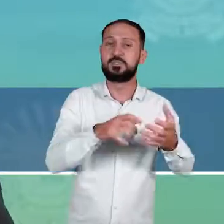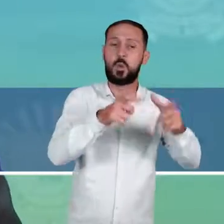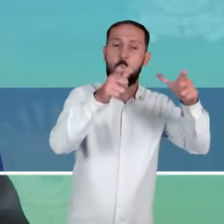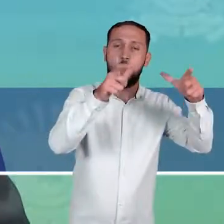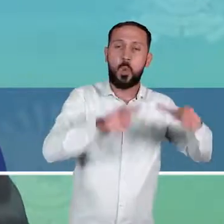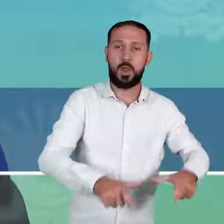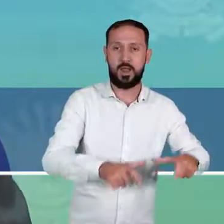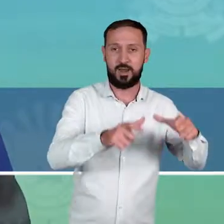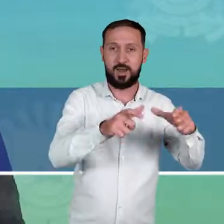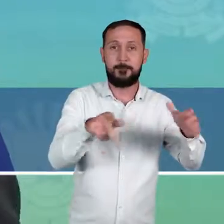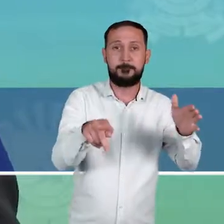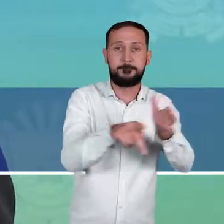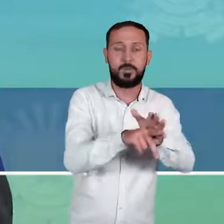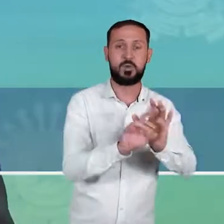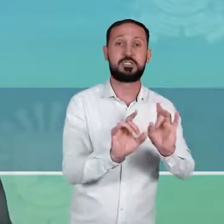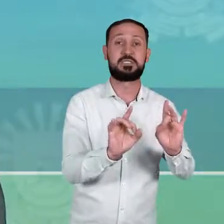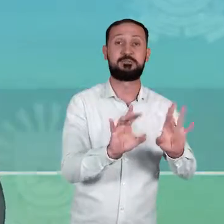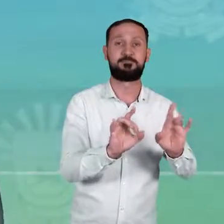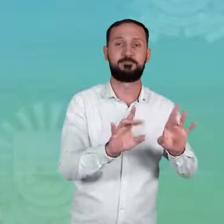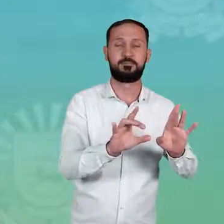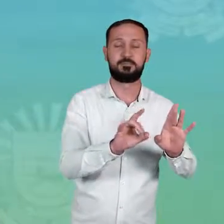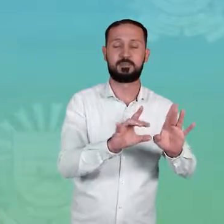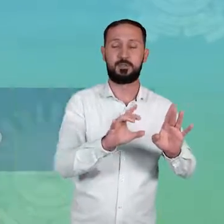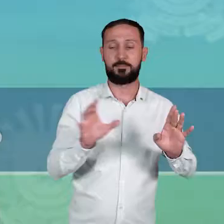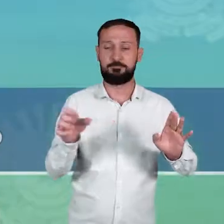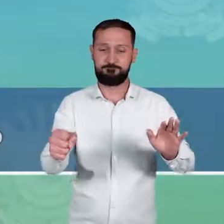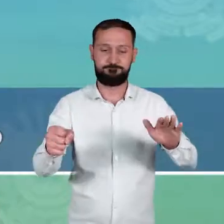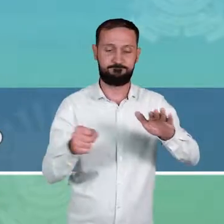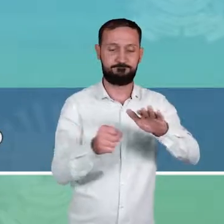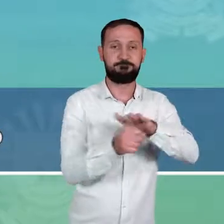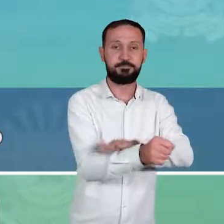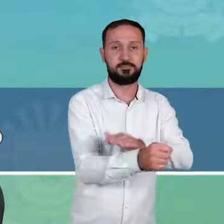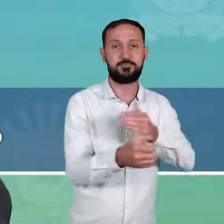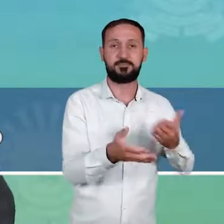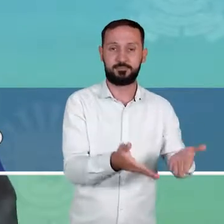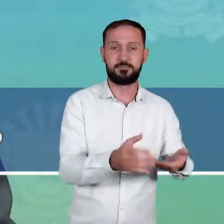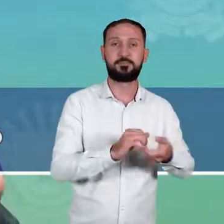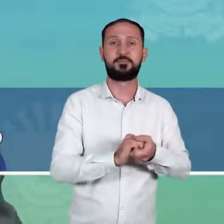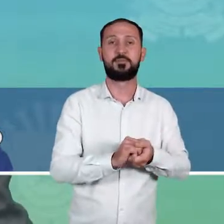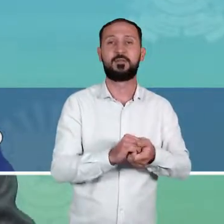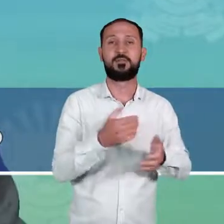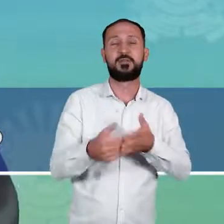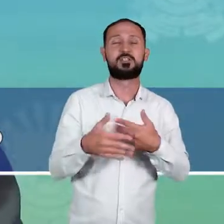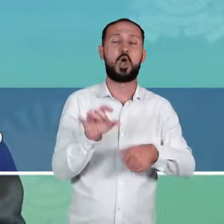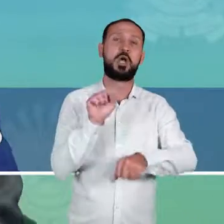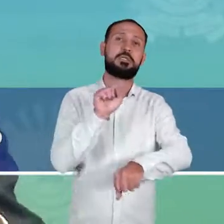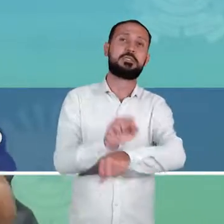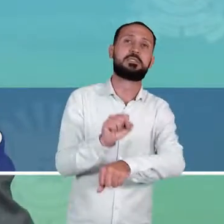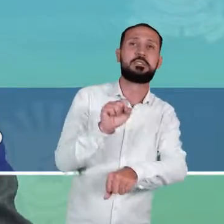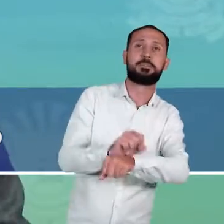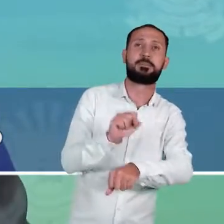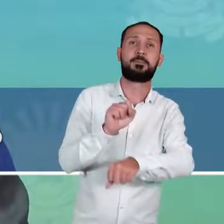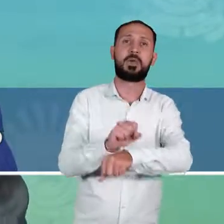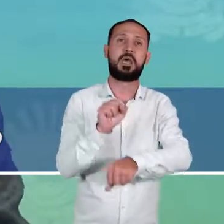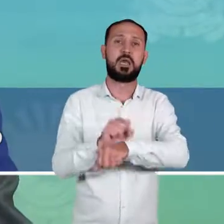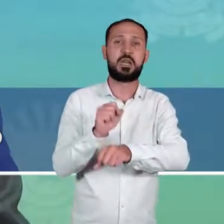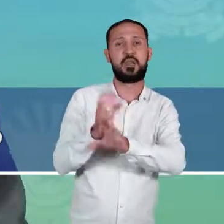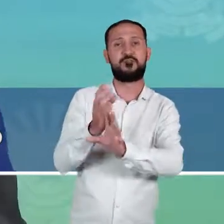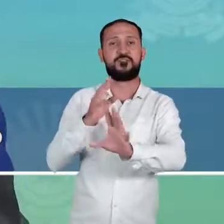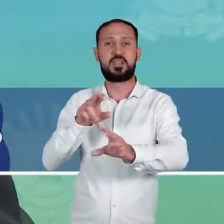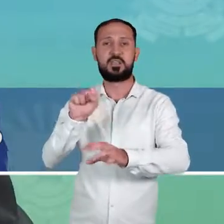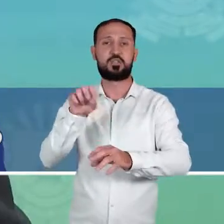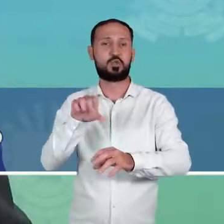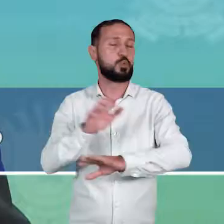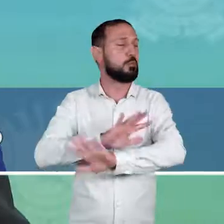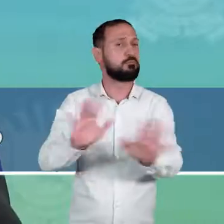espaço específico para esse aluno, né? Então, não ficar esperando um atendimento, entrar na fila.